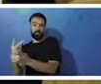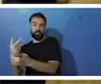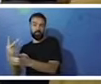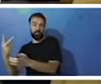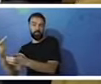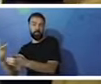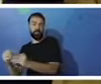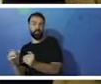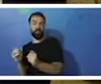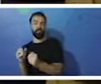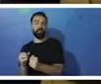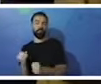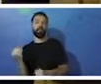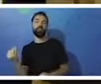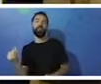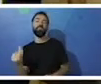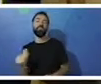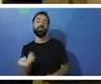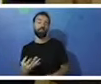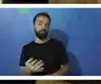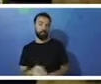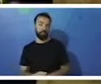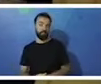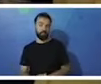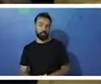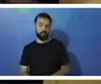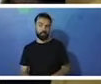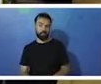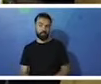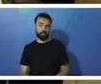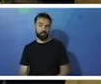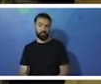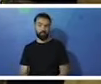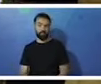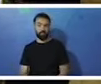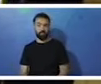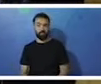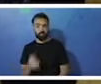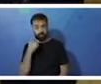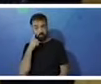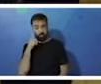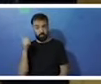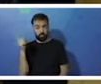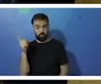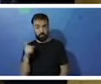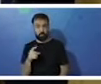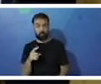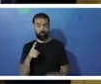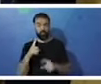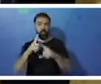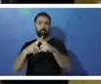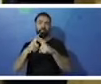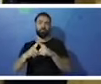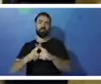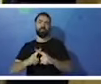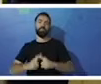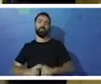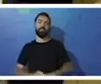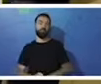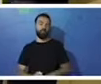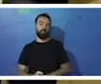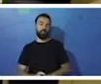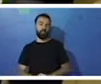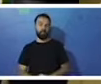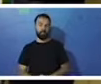19? Professora, como que eu vou fazer isso? Olha aqui. Nós vamos pedir ajuda para a